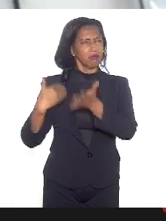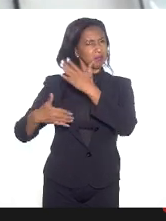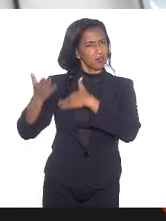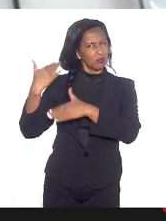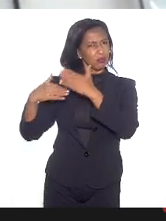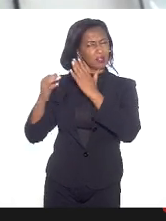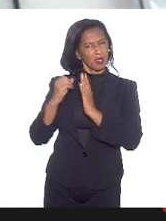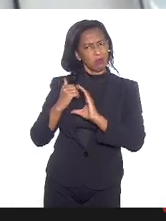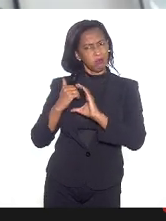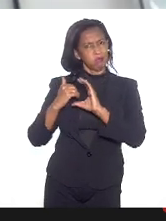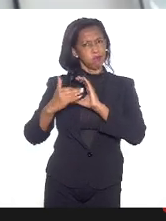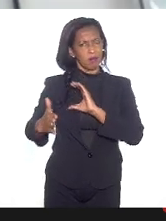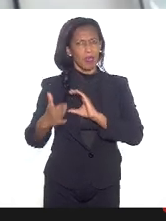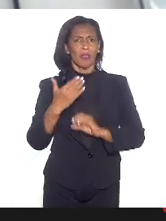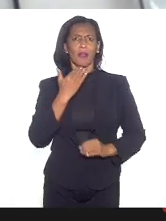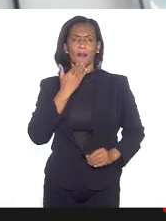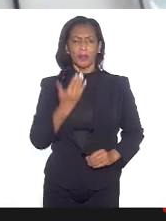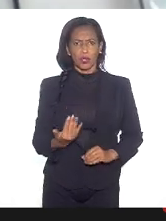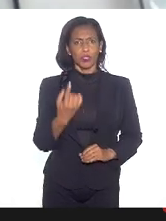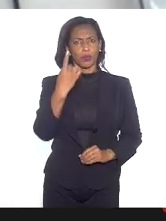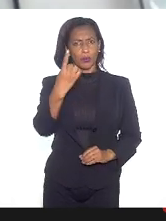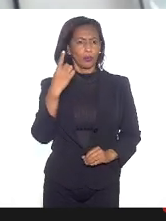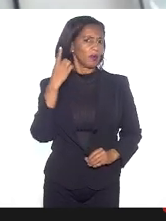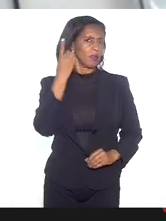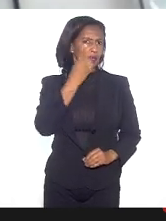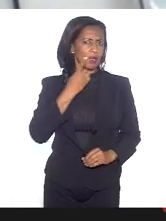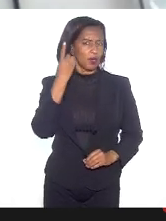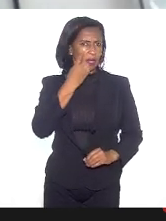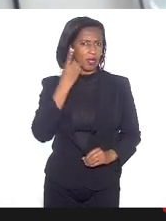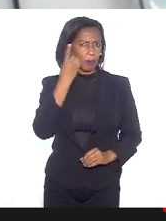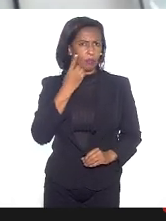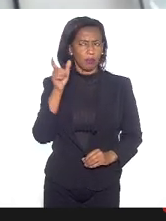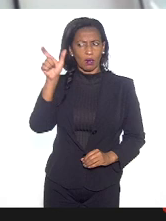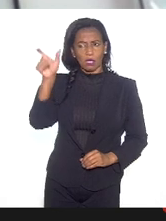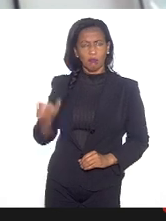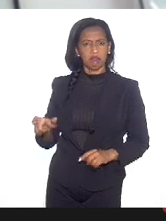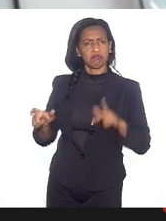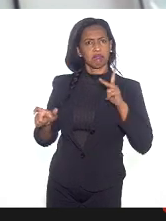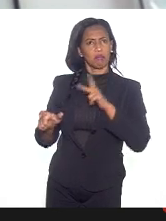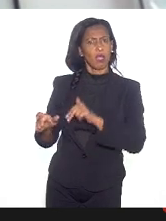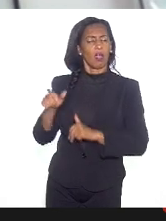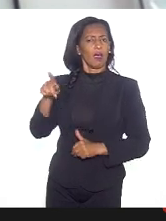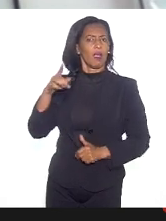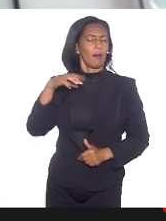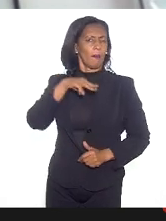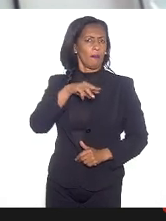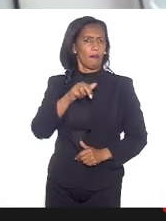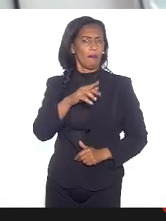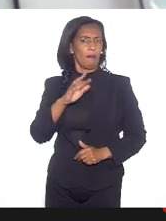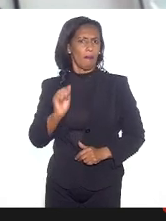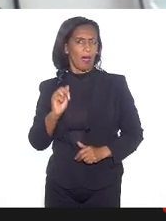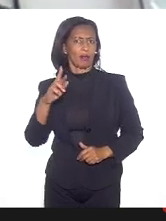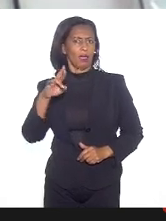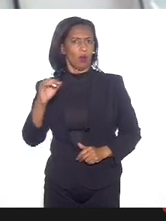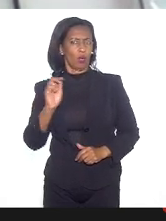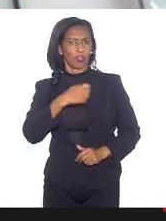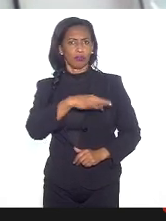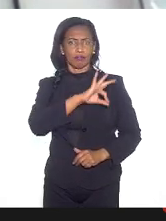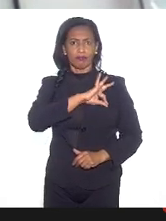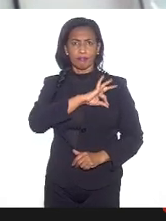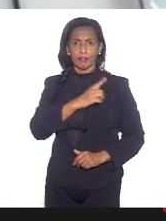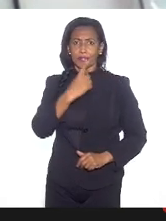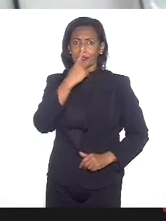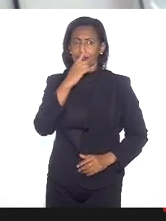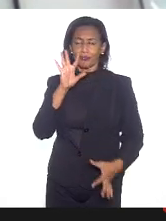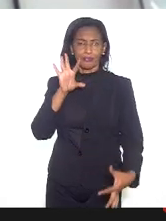antecedência, solicitado por uma deputada, da envergadura da deputada Marta Rocha, no âmbito de uma comissão que está intimamente ligada